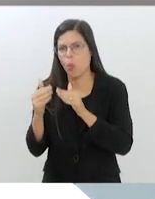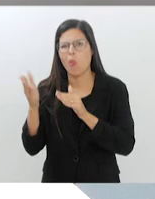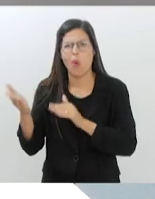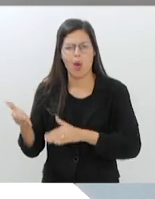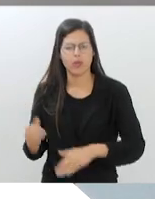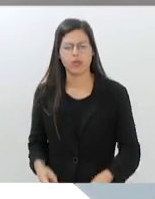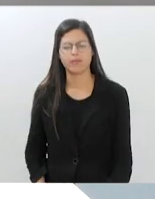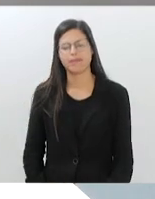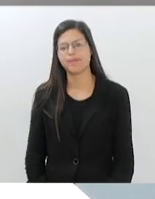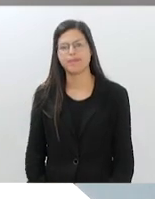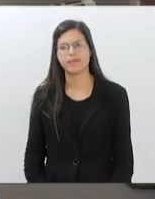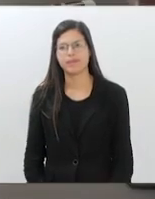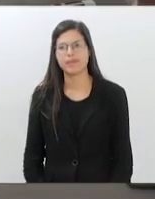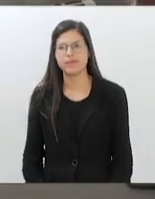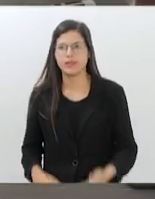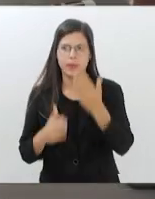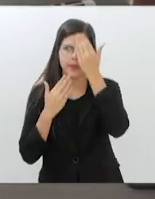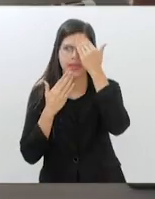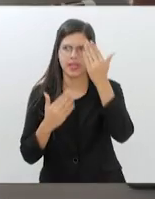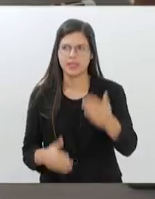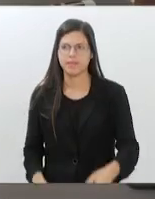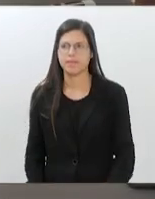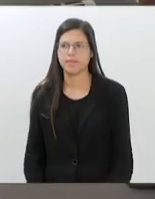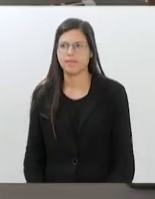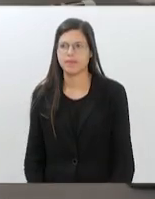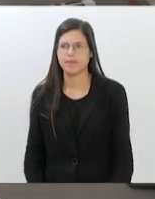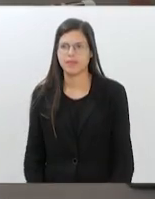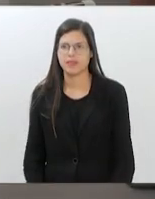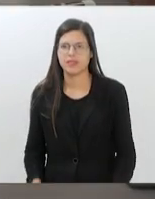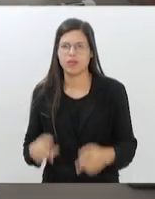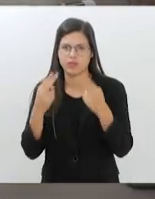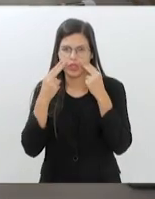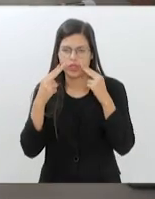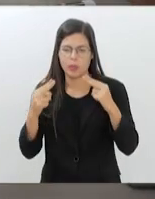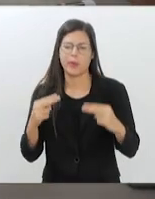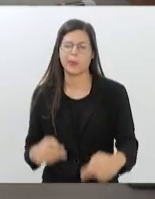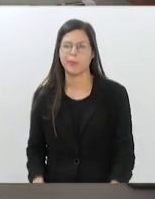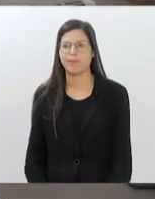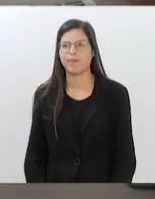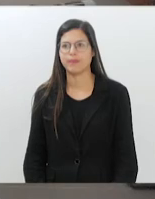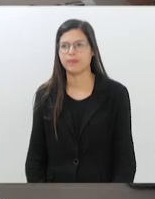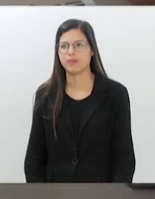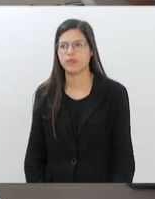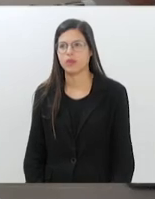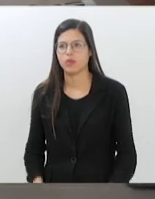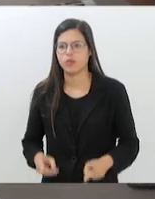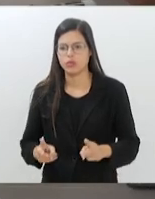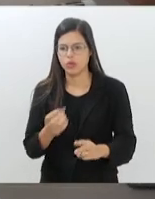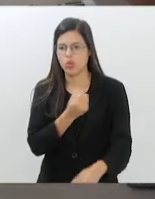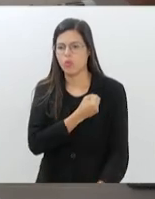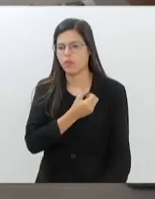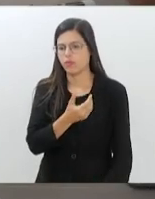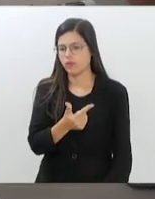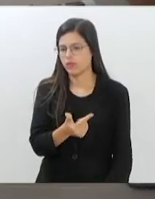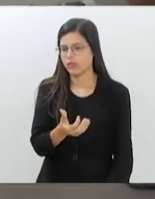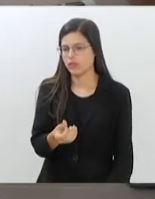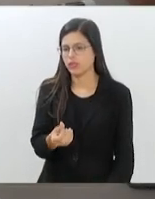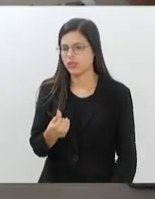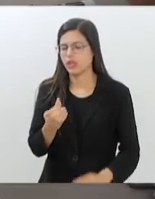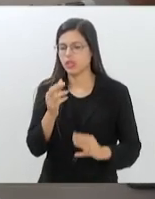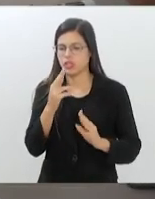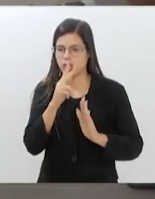toda razão é isso presidente Obrigado sou testemunho continuando a nossa pauta o item 26 sobre minha